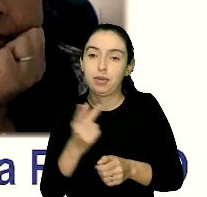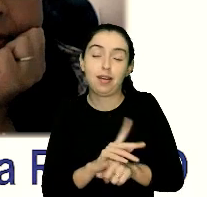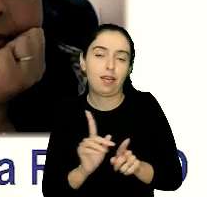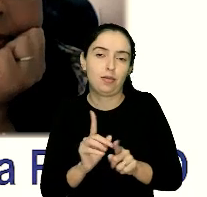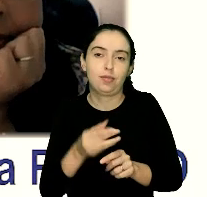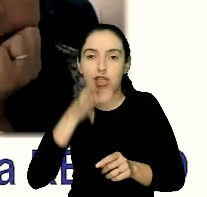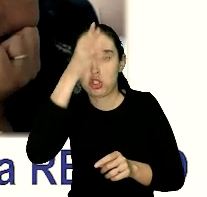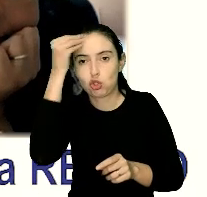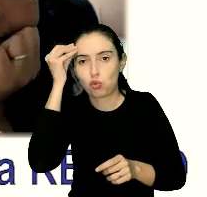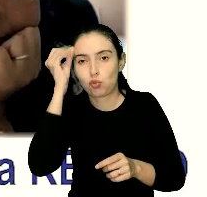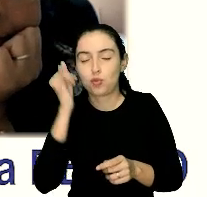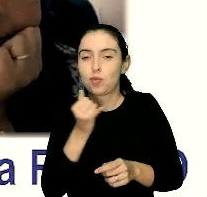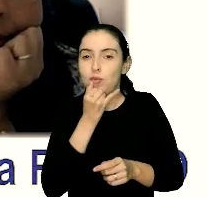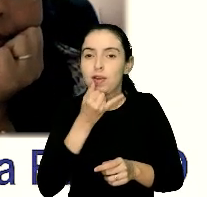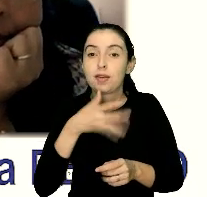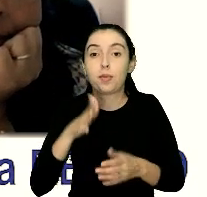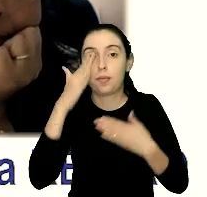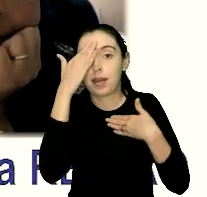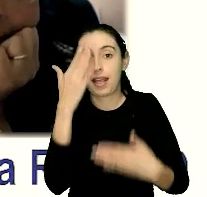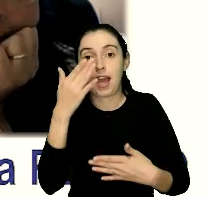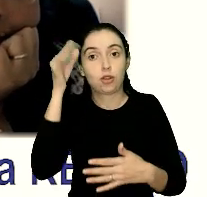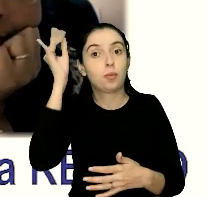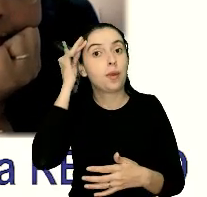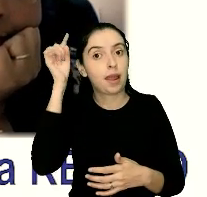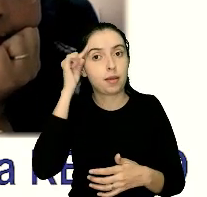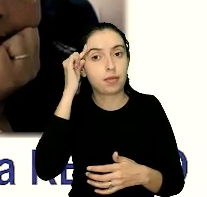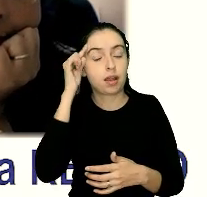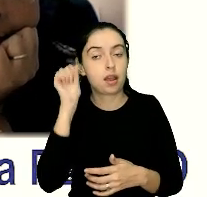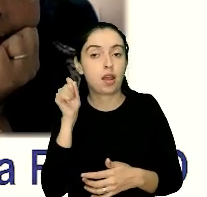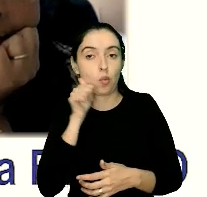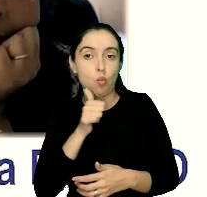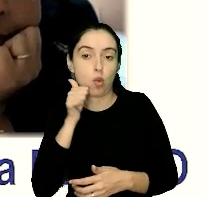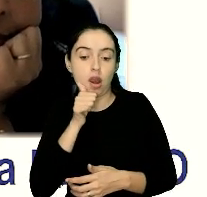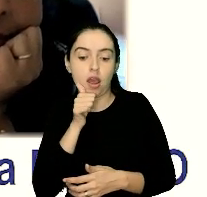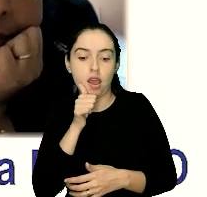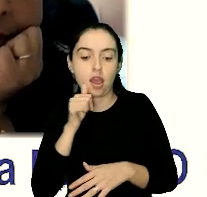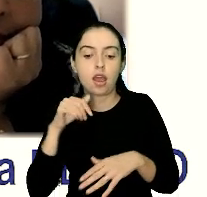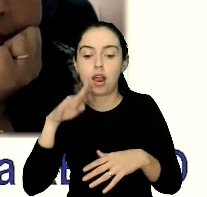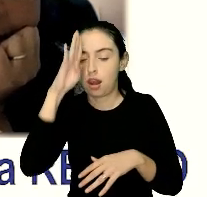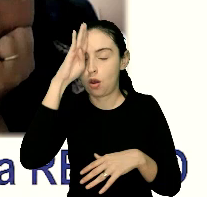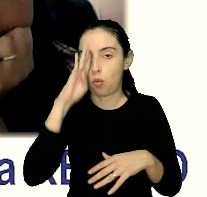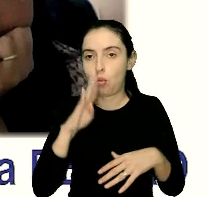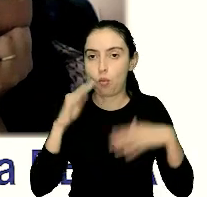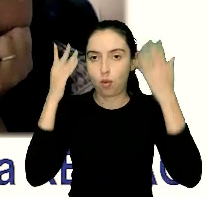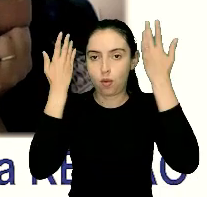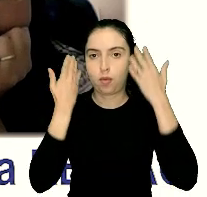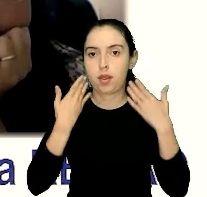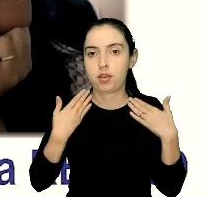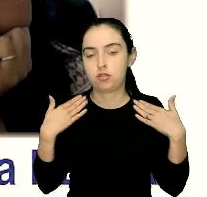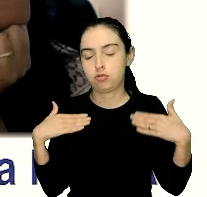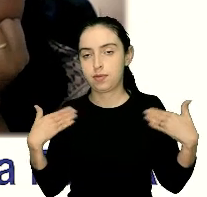sou mulher, loira, com cabelos médios,